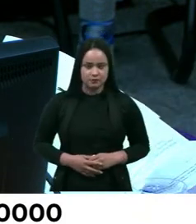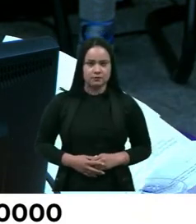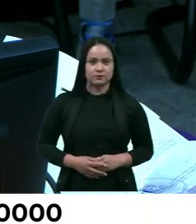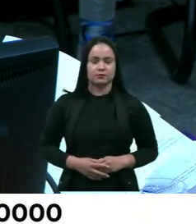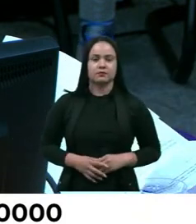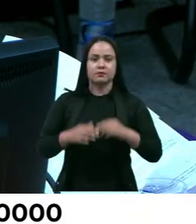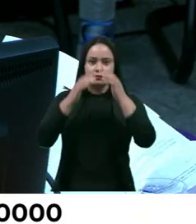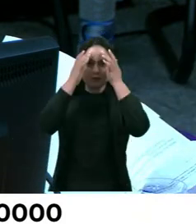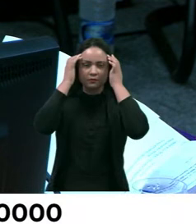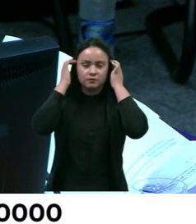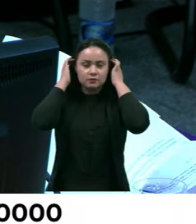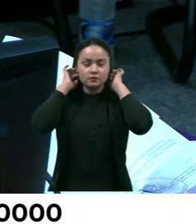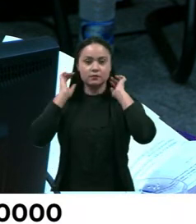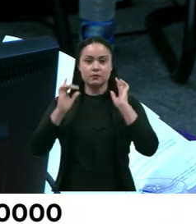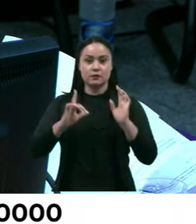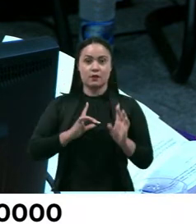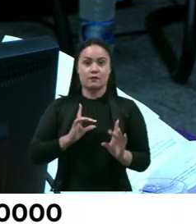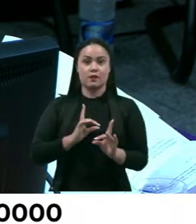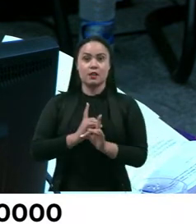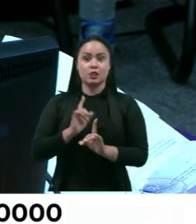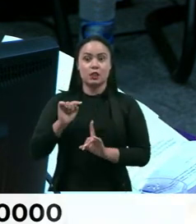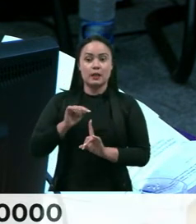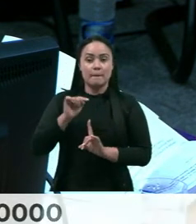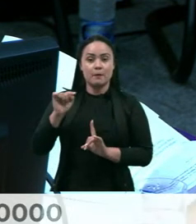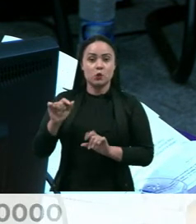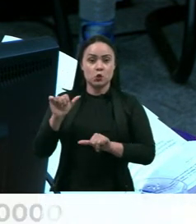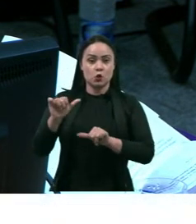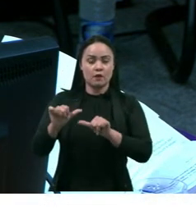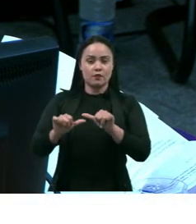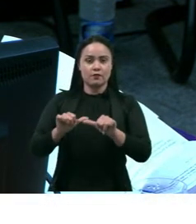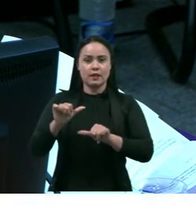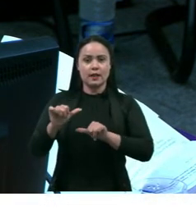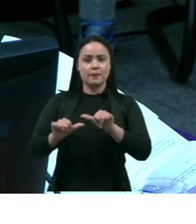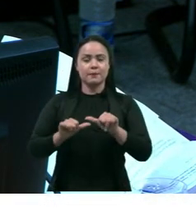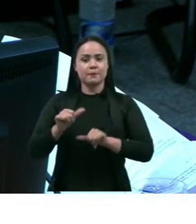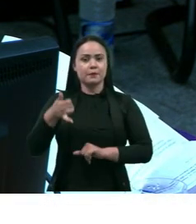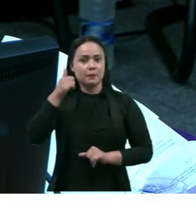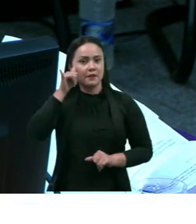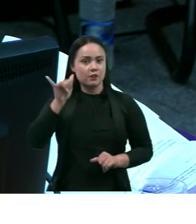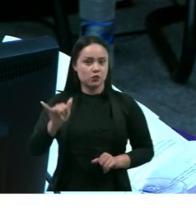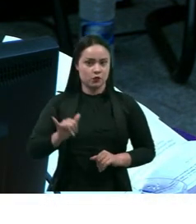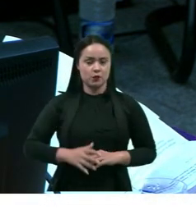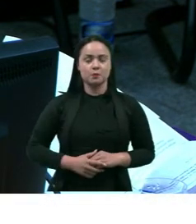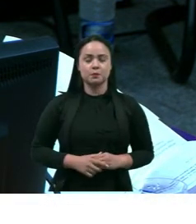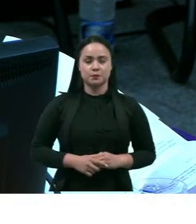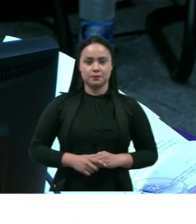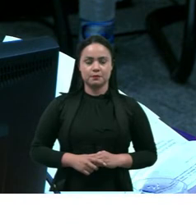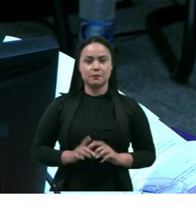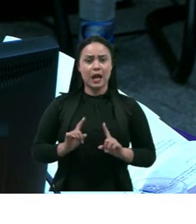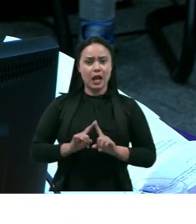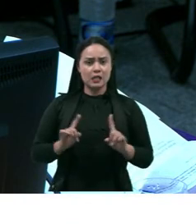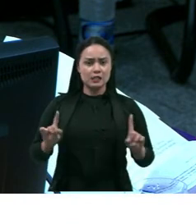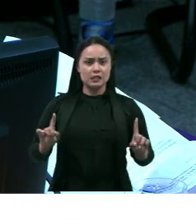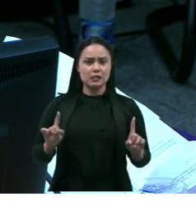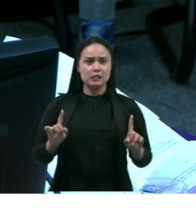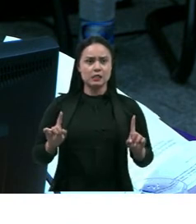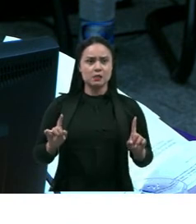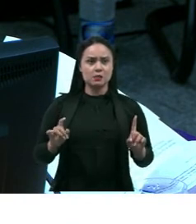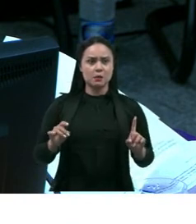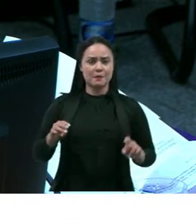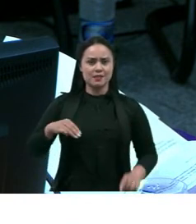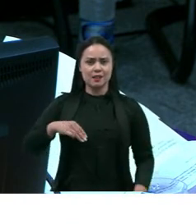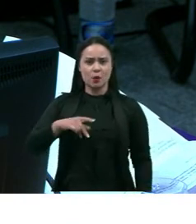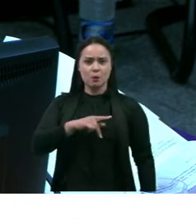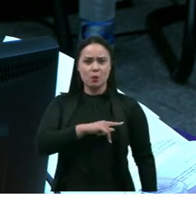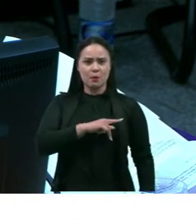houve homologação do flagrante e depois convertida a custódia em preventiva. Mas o Ministério